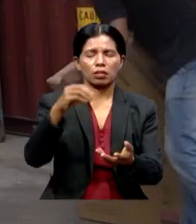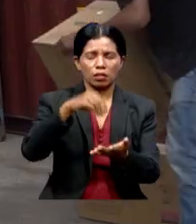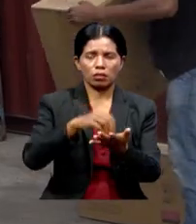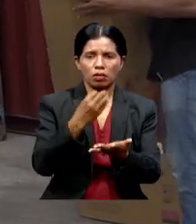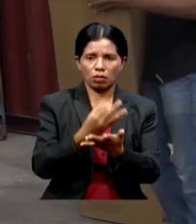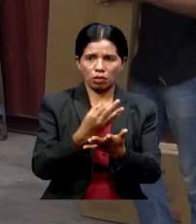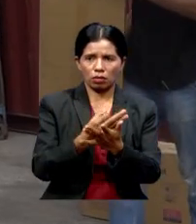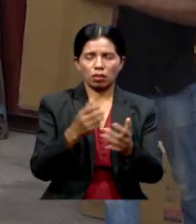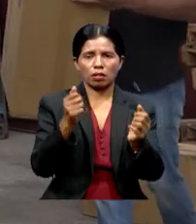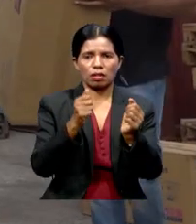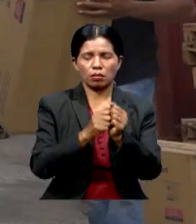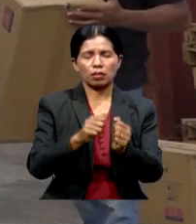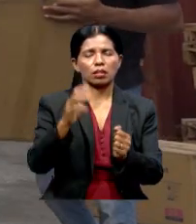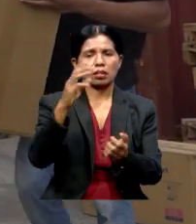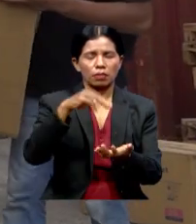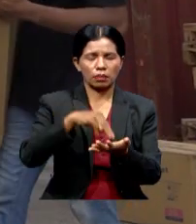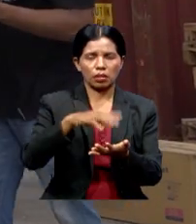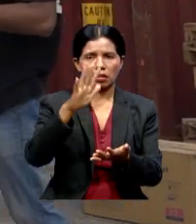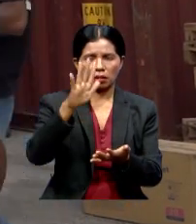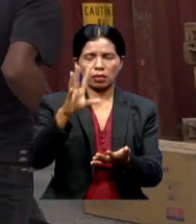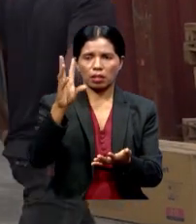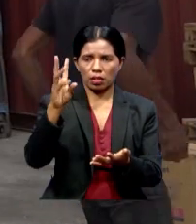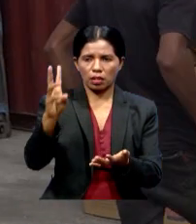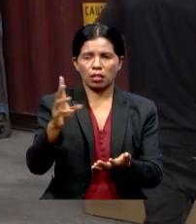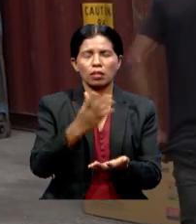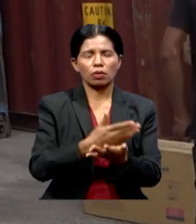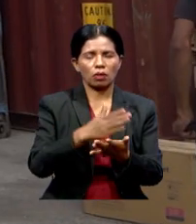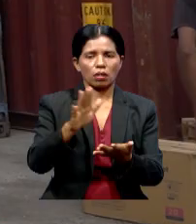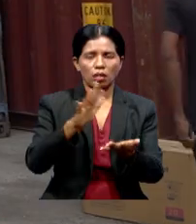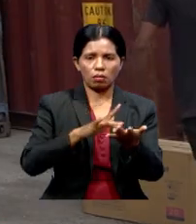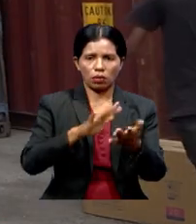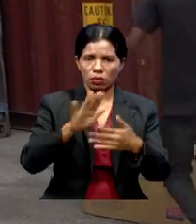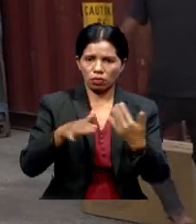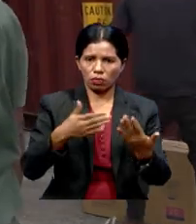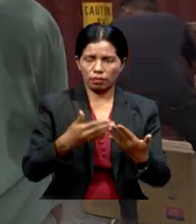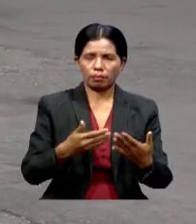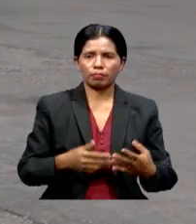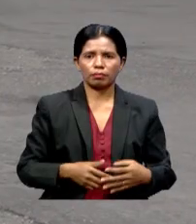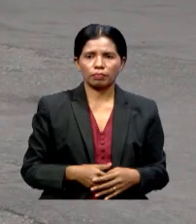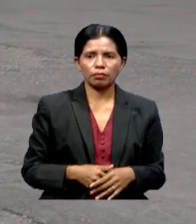orçamento entre Tokon Lima tonen atu cobre necessidades.